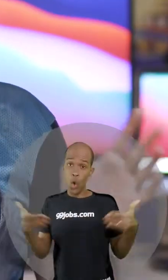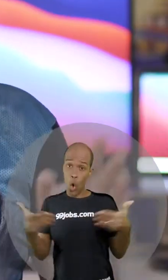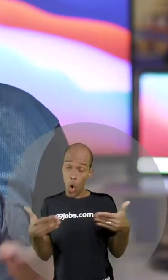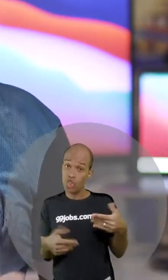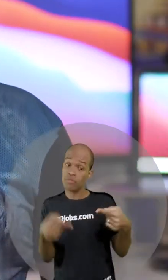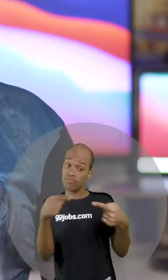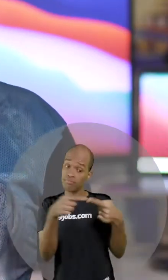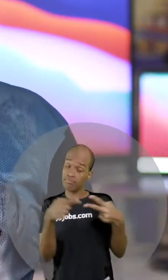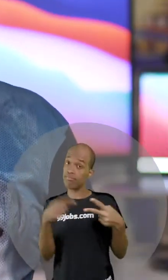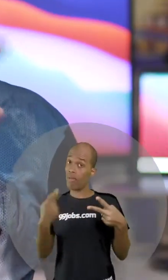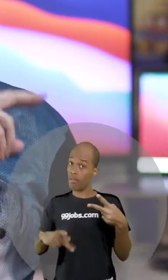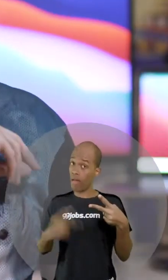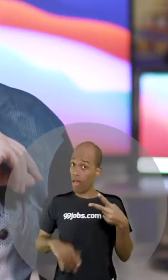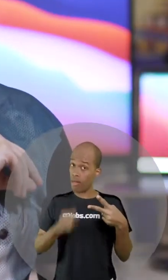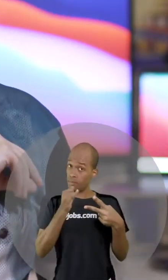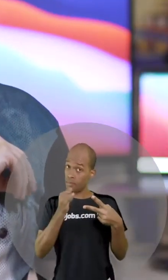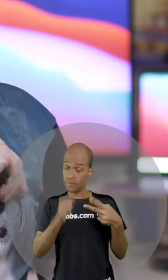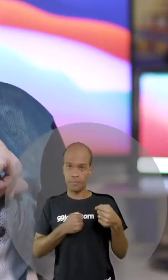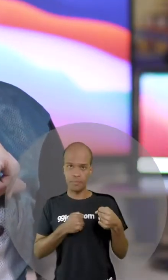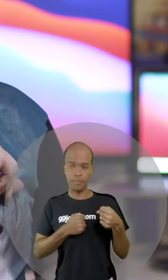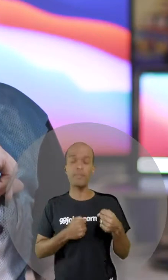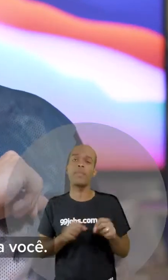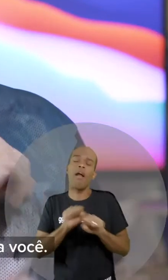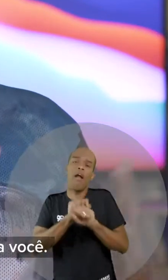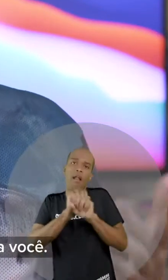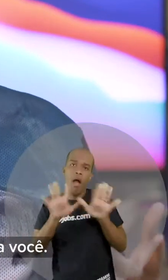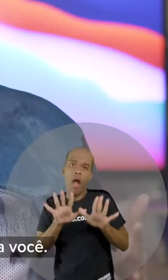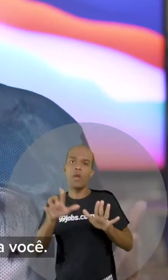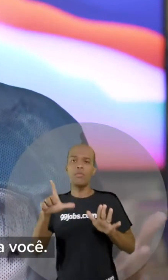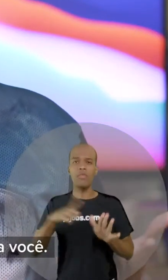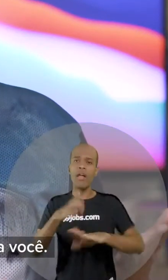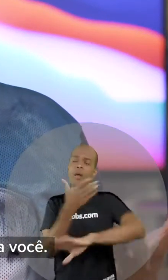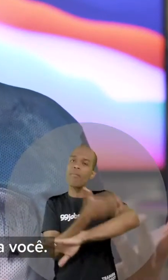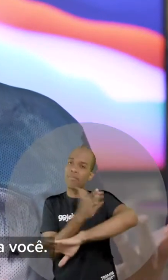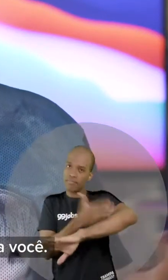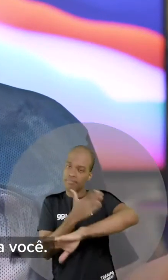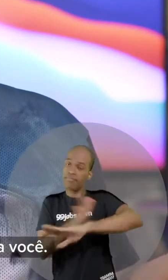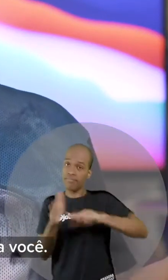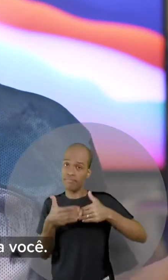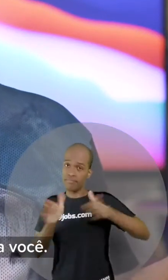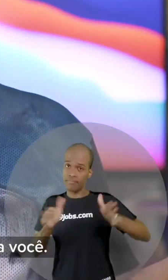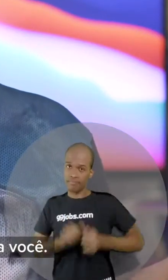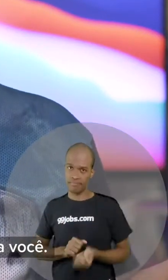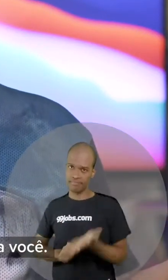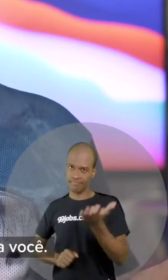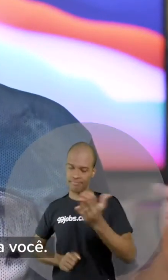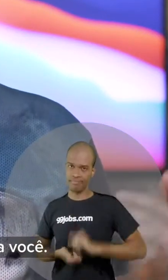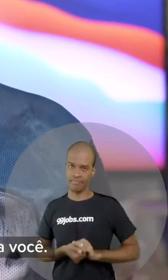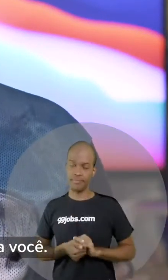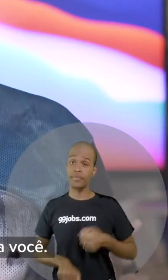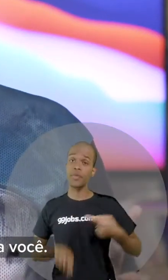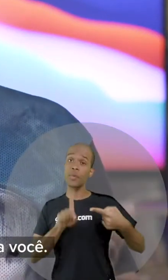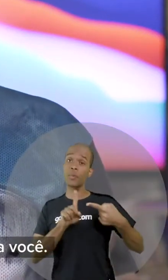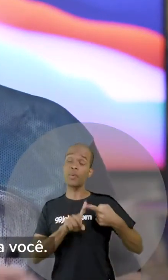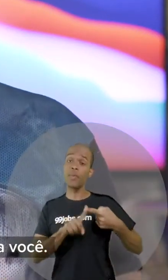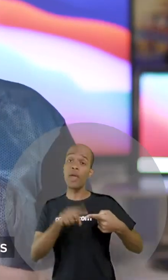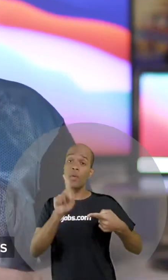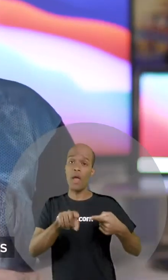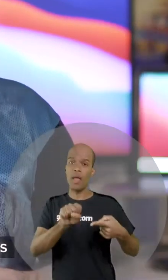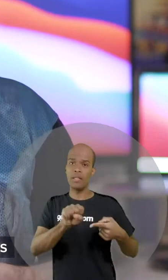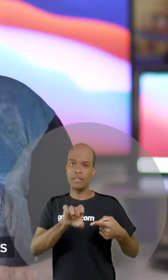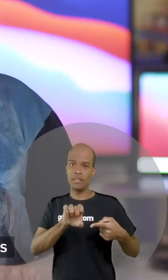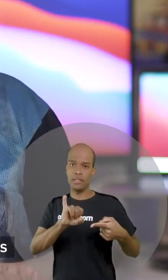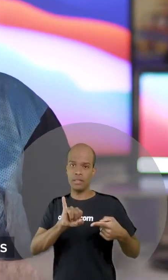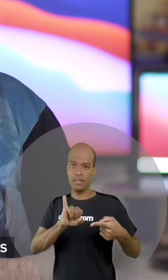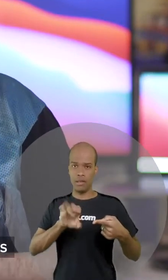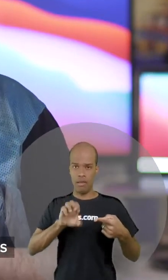disso. Hoje eu trago dois exemplos para vocês. E claro que estão com programas de estágio abertos para você. Um